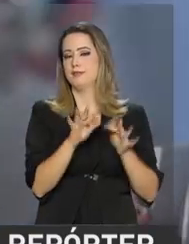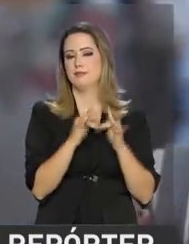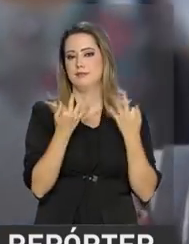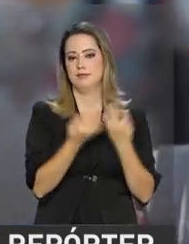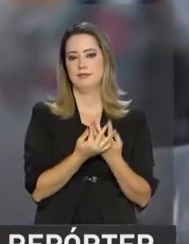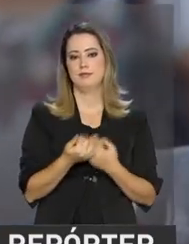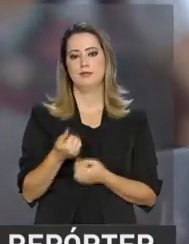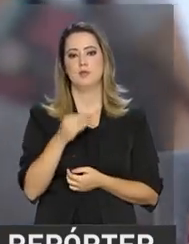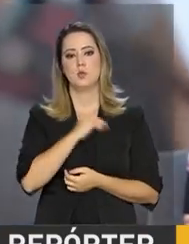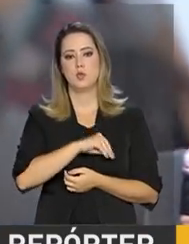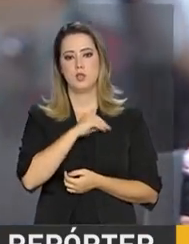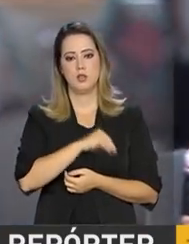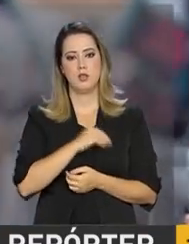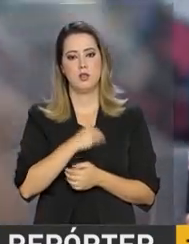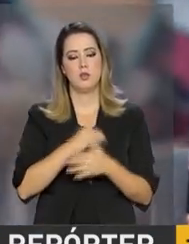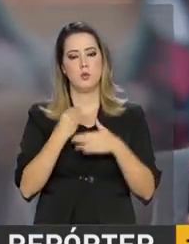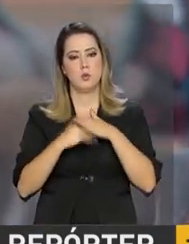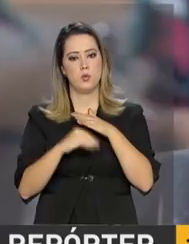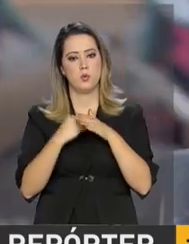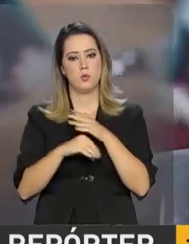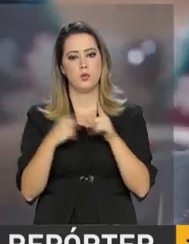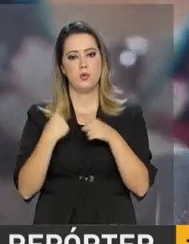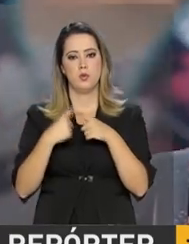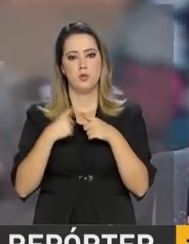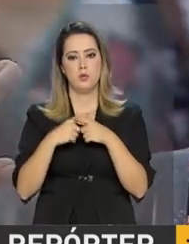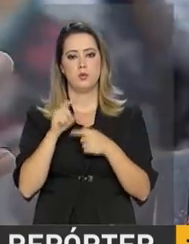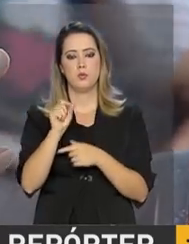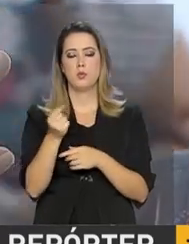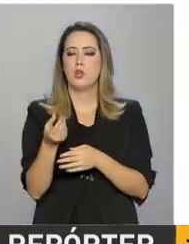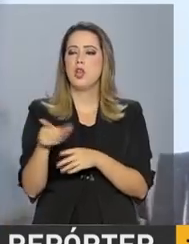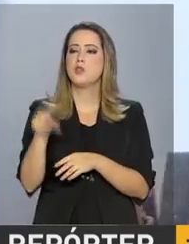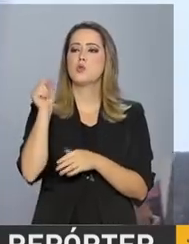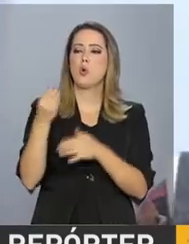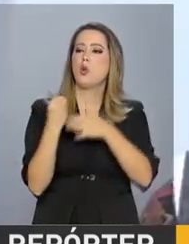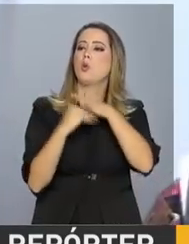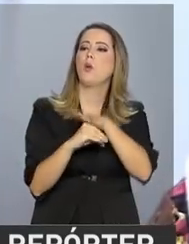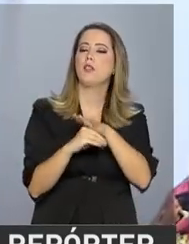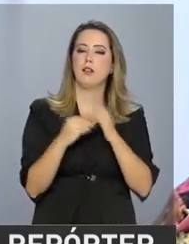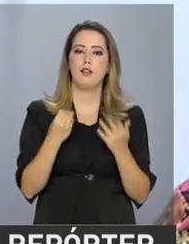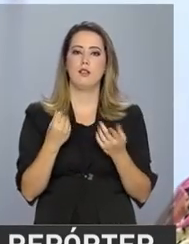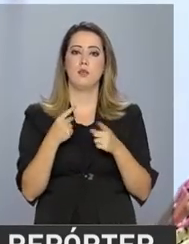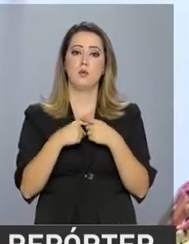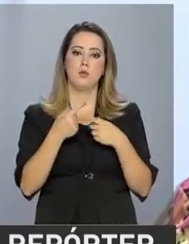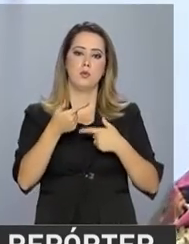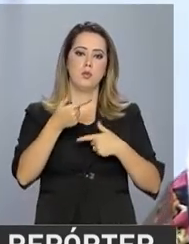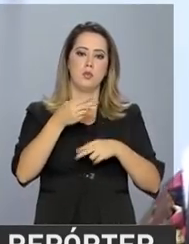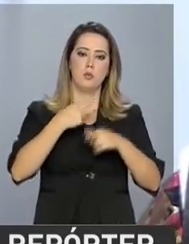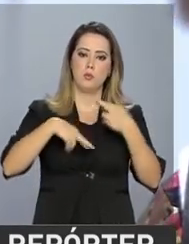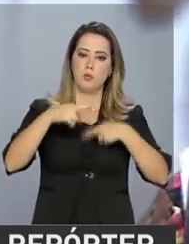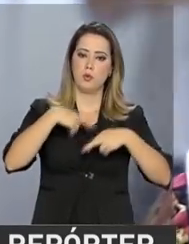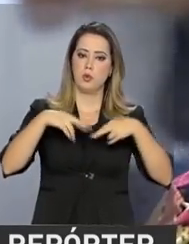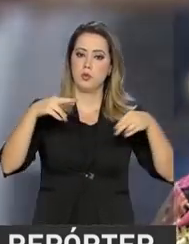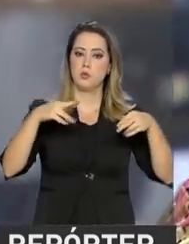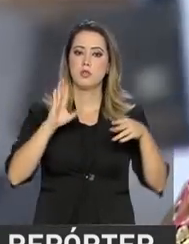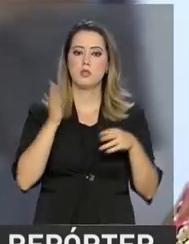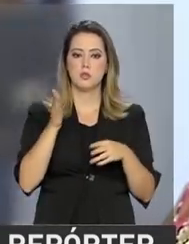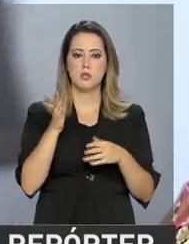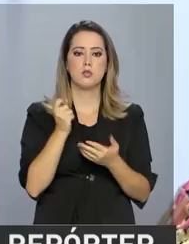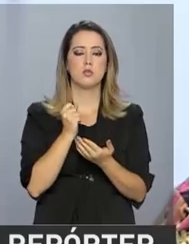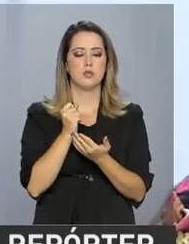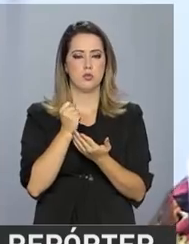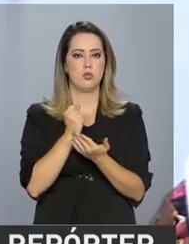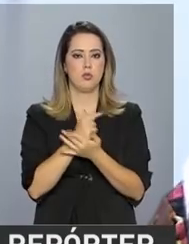o 13º à poupança e por que você prefere guardar o dinheiro é porque os presentes eu já já